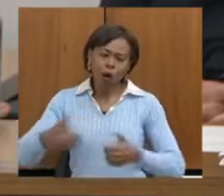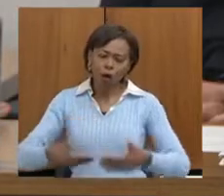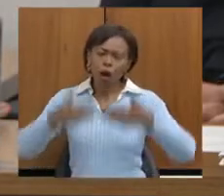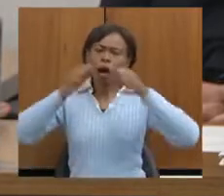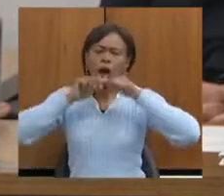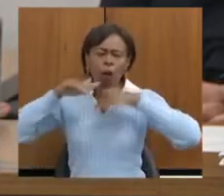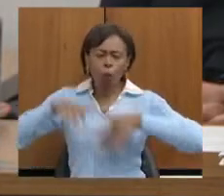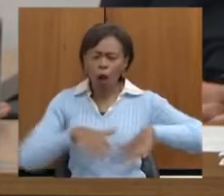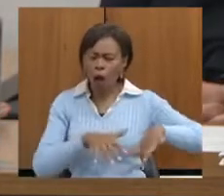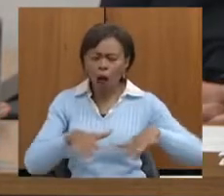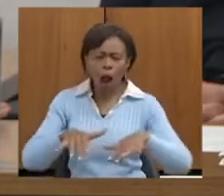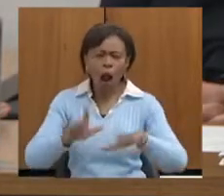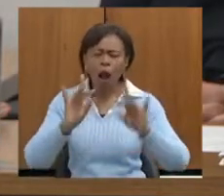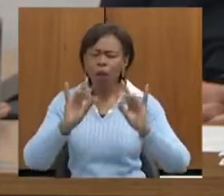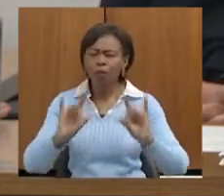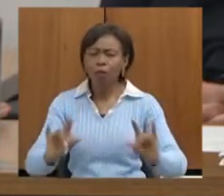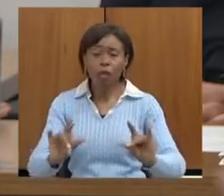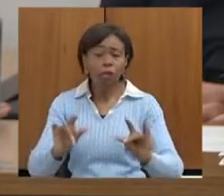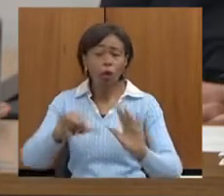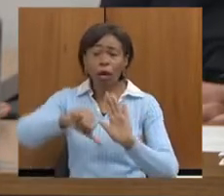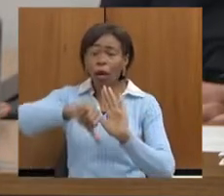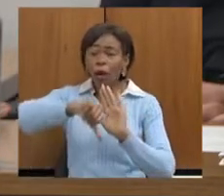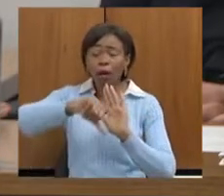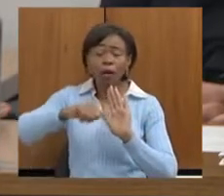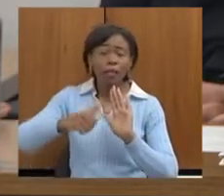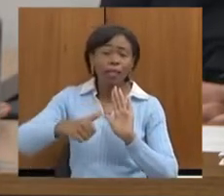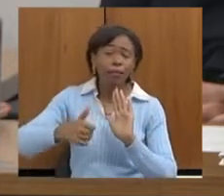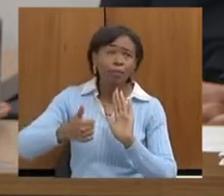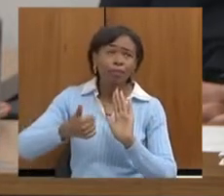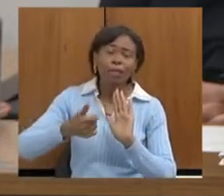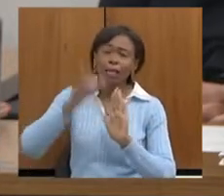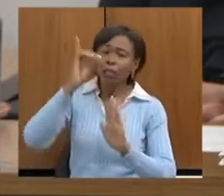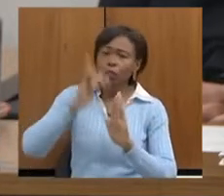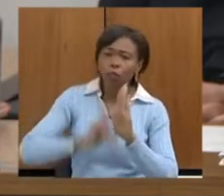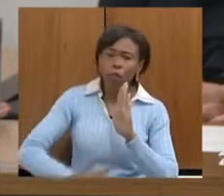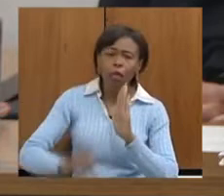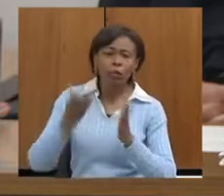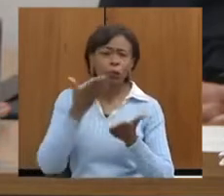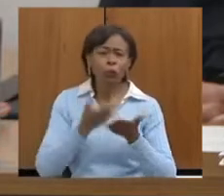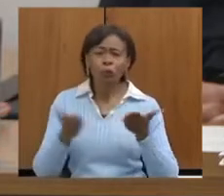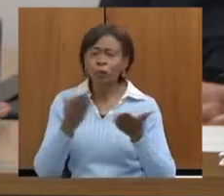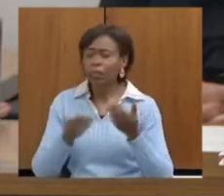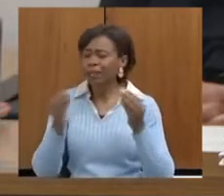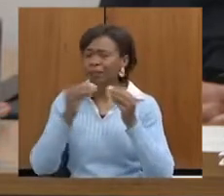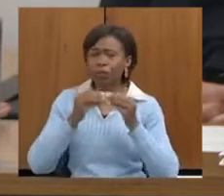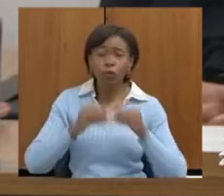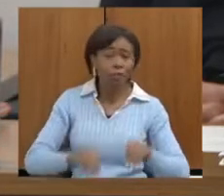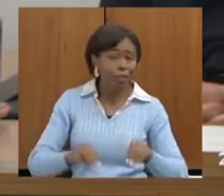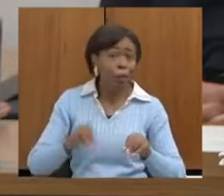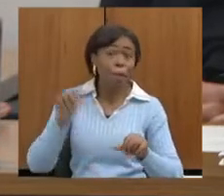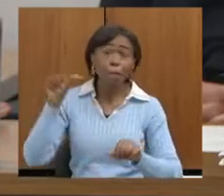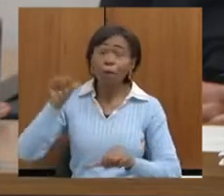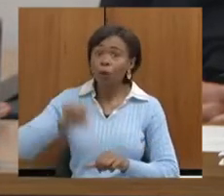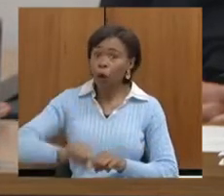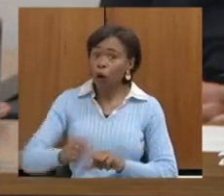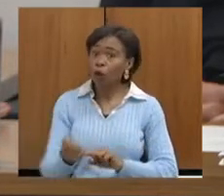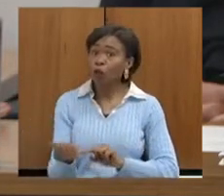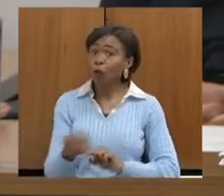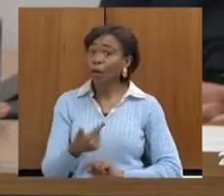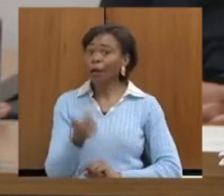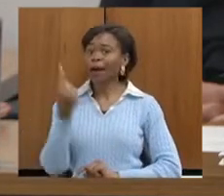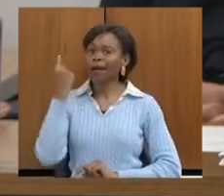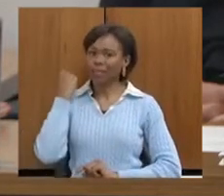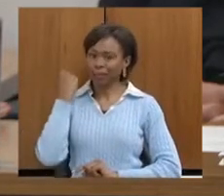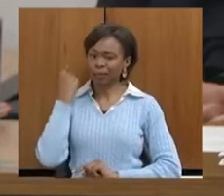violações muito mais intensas do que aquelas que aconteceram propriamente no dia do rompimento com as